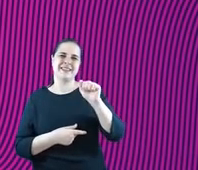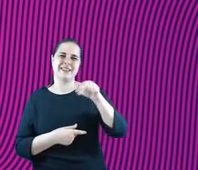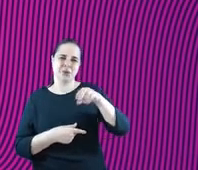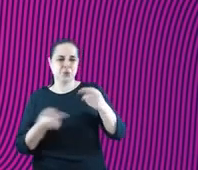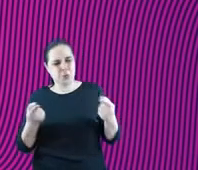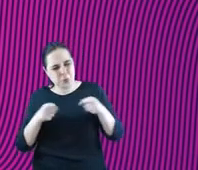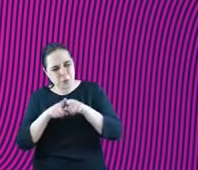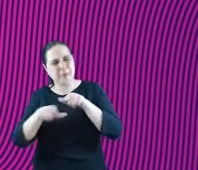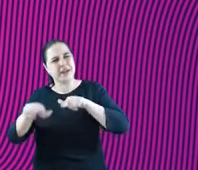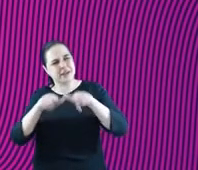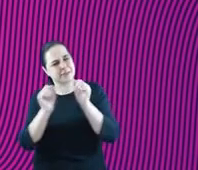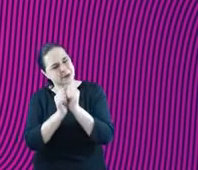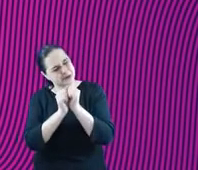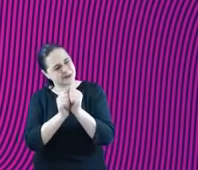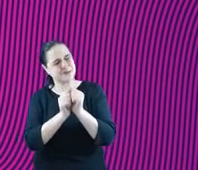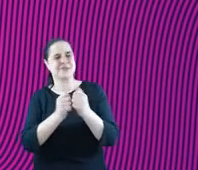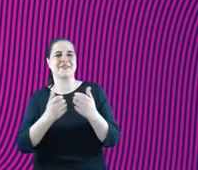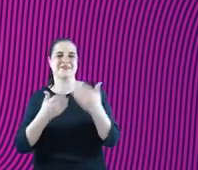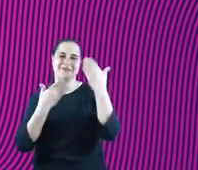Doutora Lília?